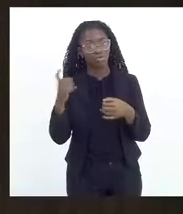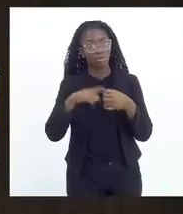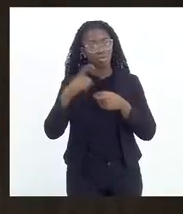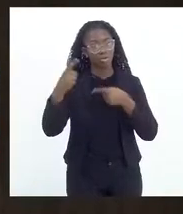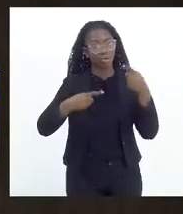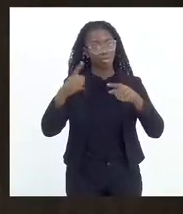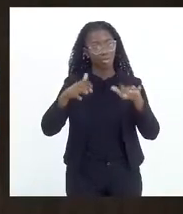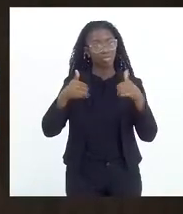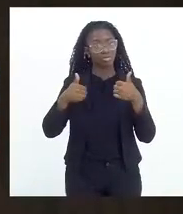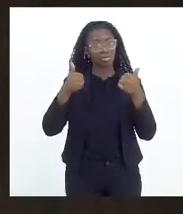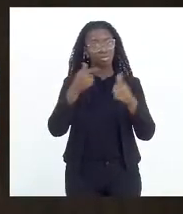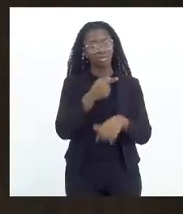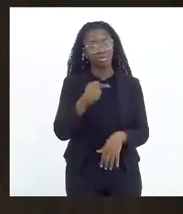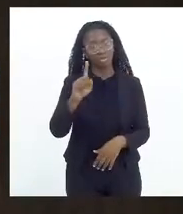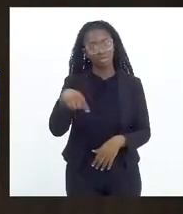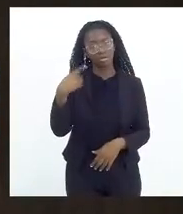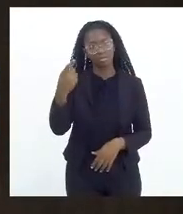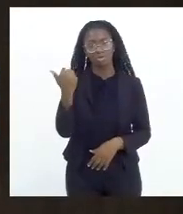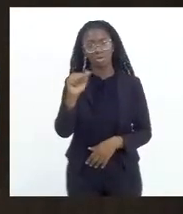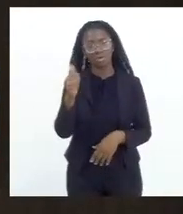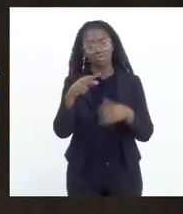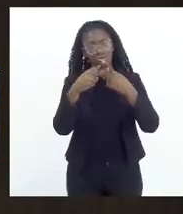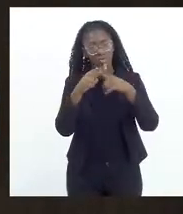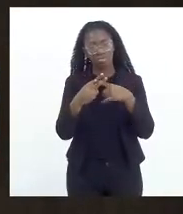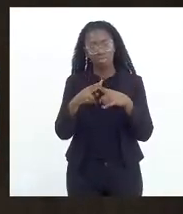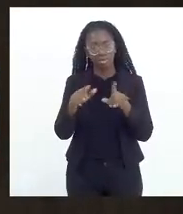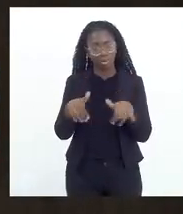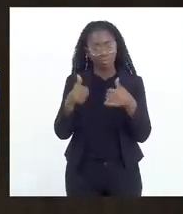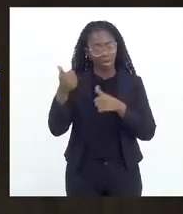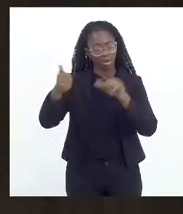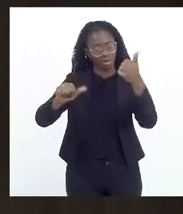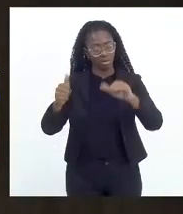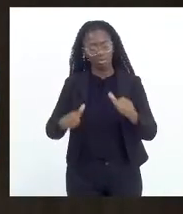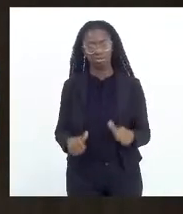na semana que vem com as emendas melhor analisados.